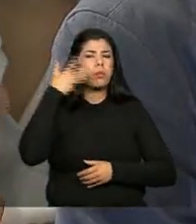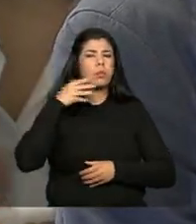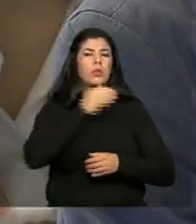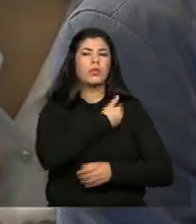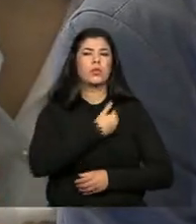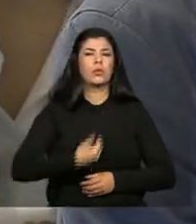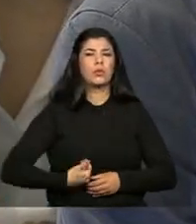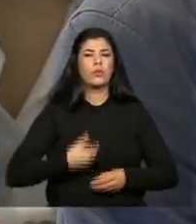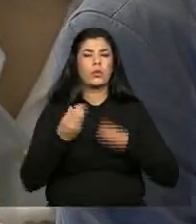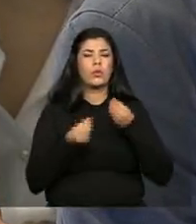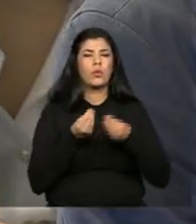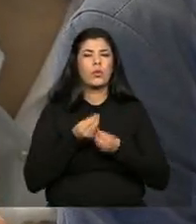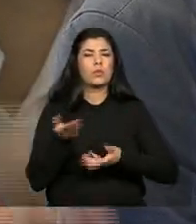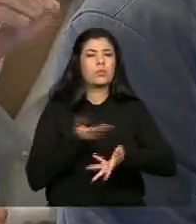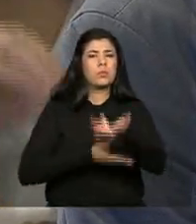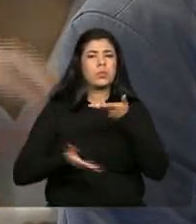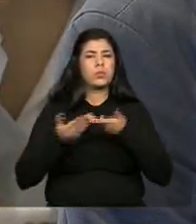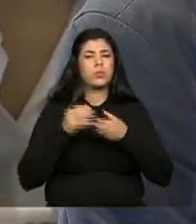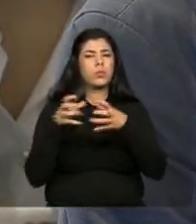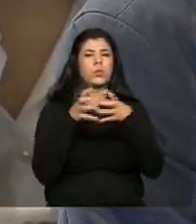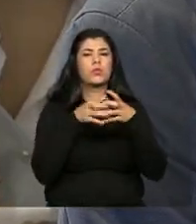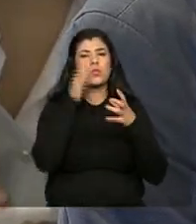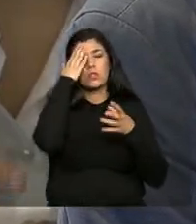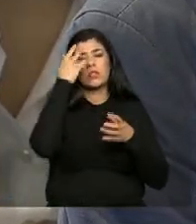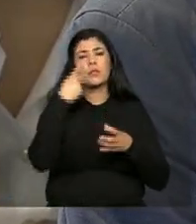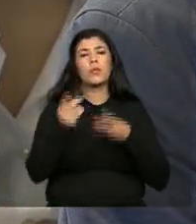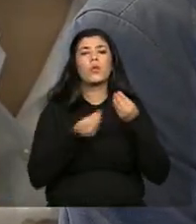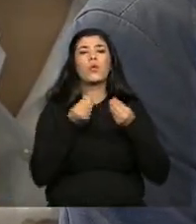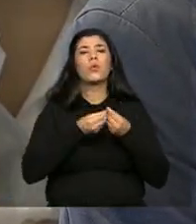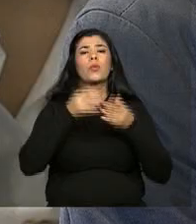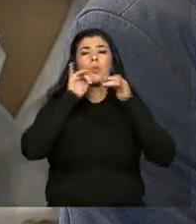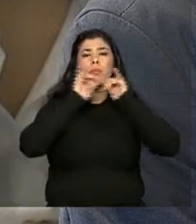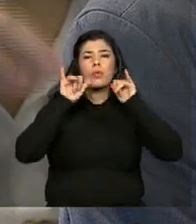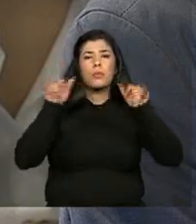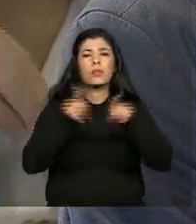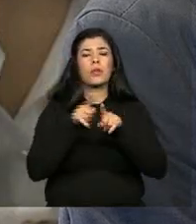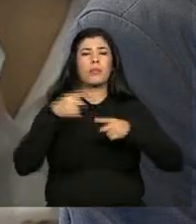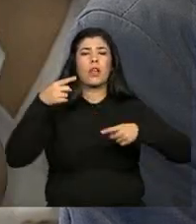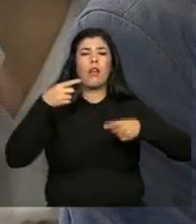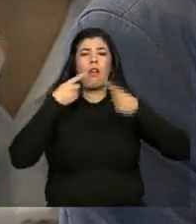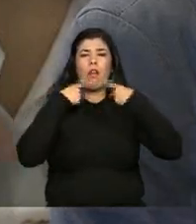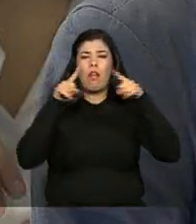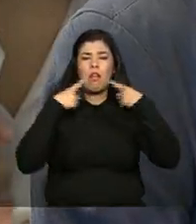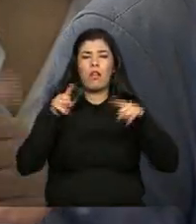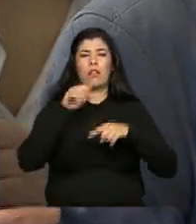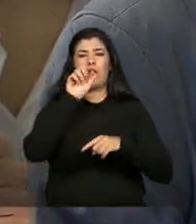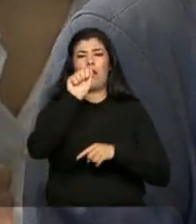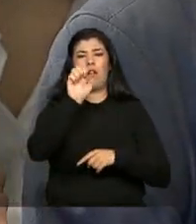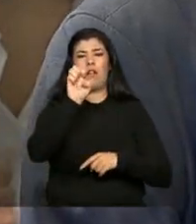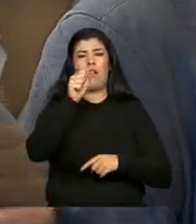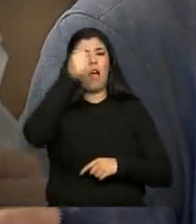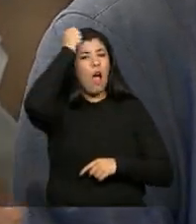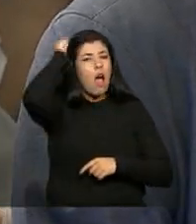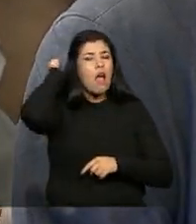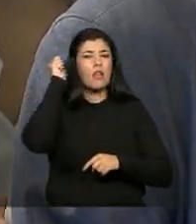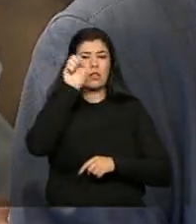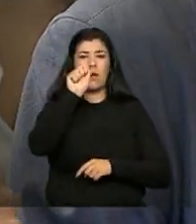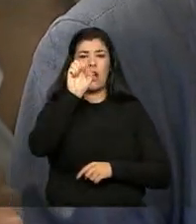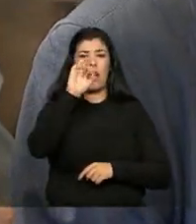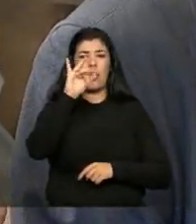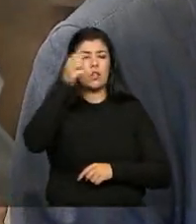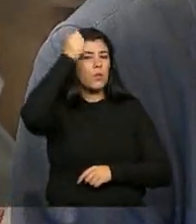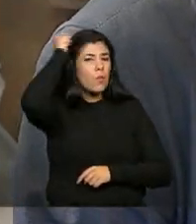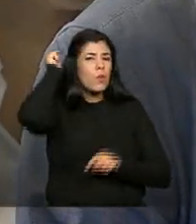e vai ajudar aparar as arestas com PMDB Então é isso a questão do pronunciamento as críticas Oeste e o papel do tema era agora para tentar normalizar